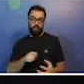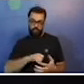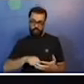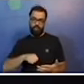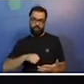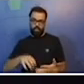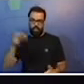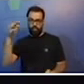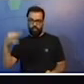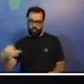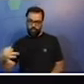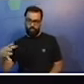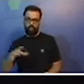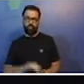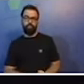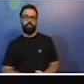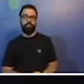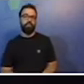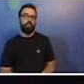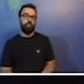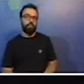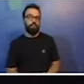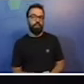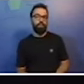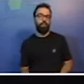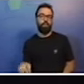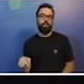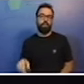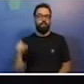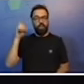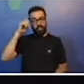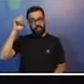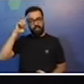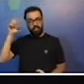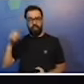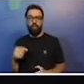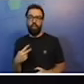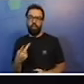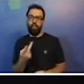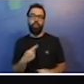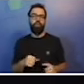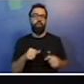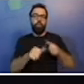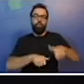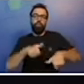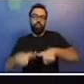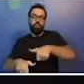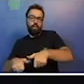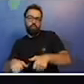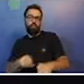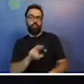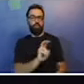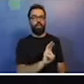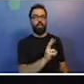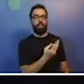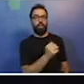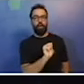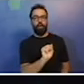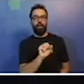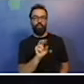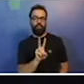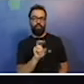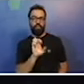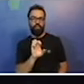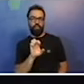nossa do dia a dia, do cotidiano, esse verbo é substituído por ter, que nesse caso é conjugado,